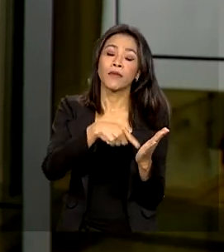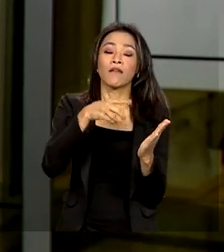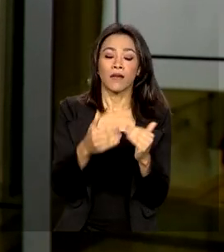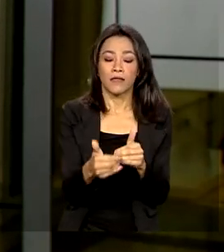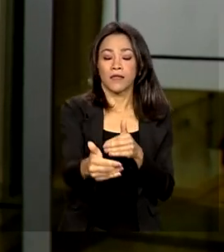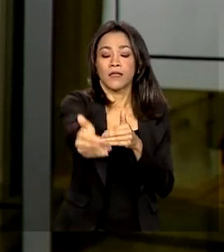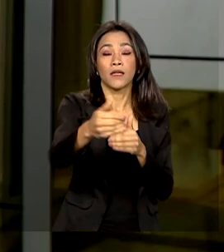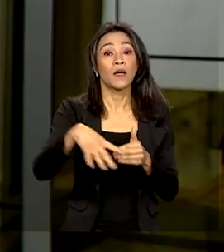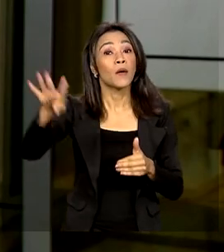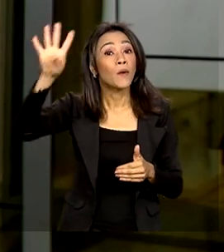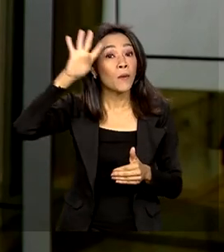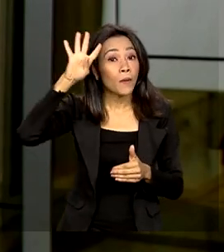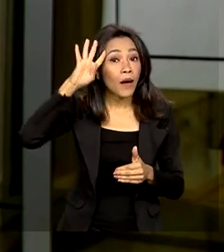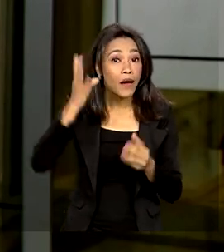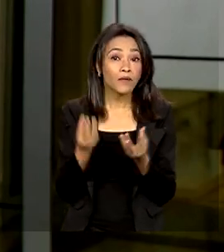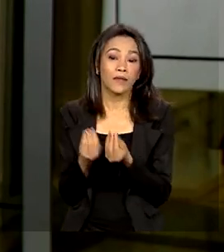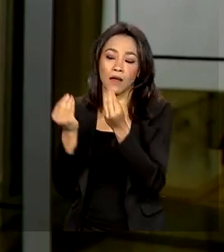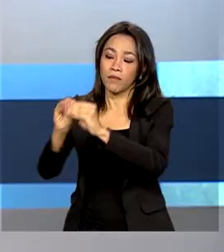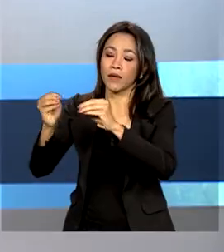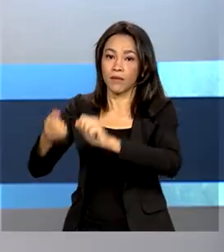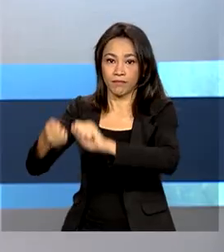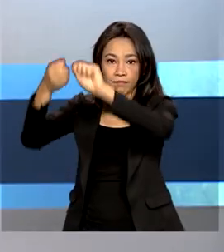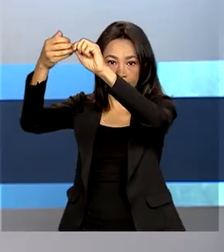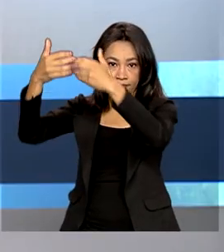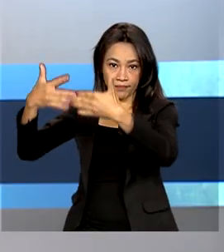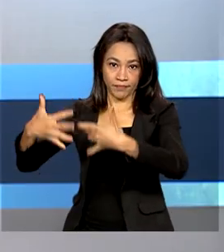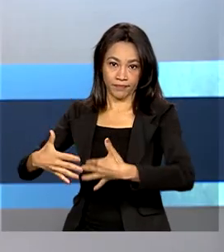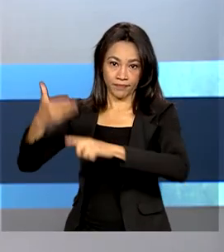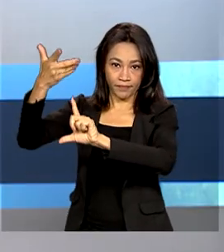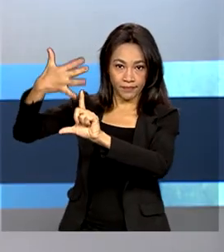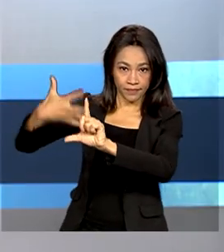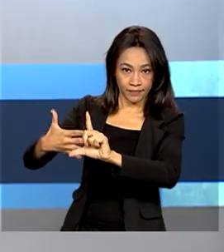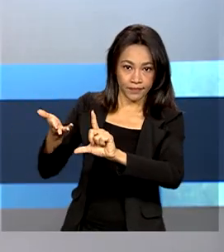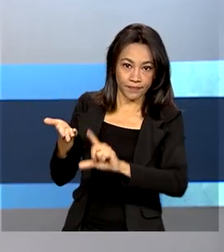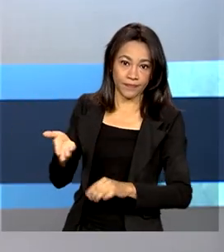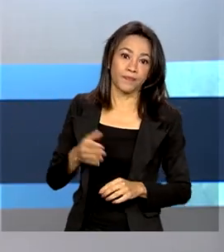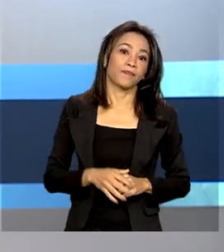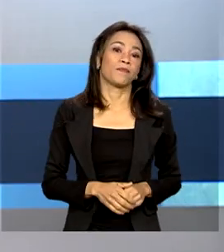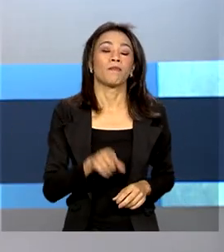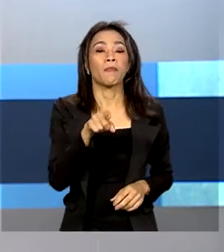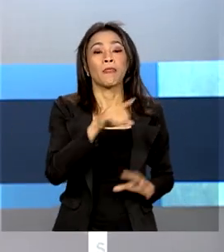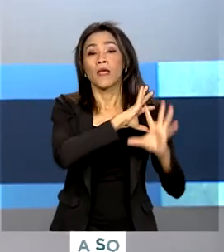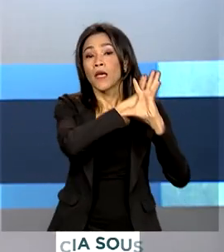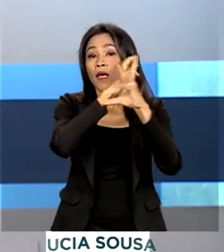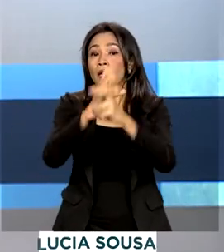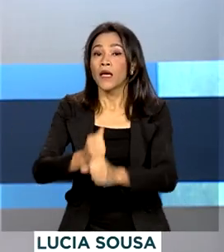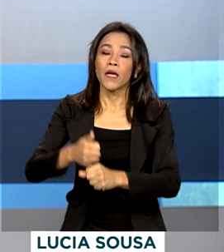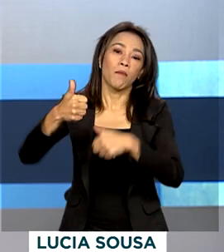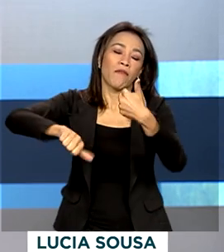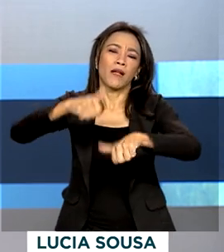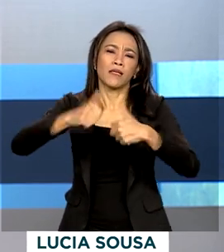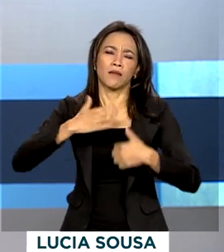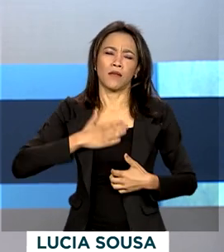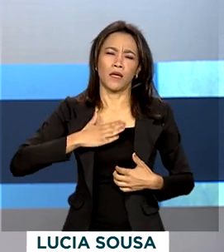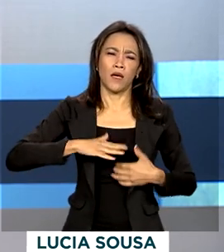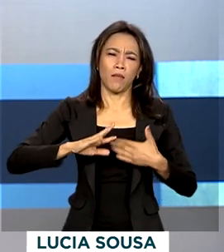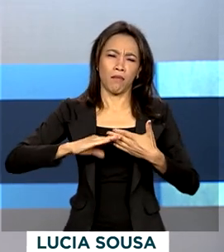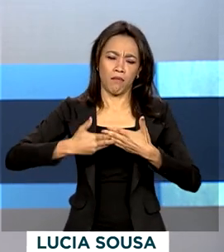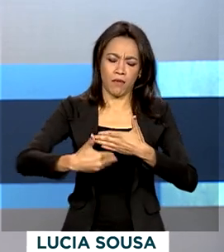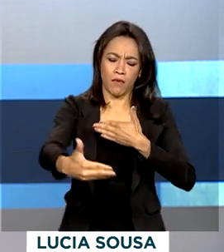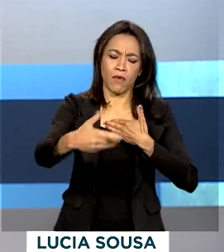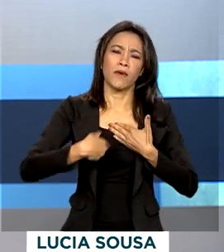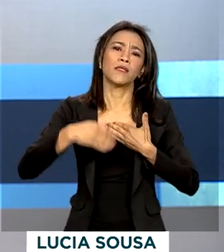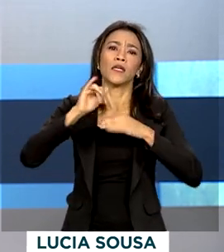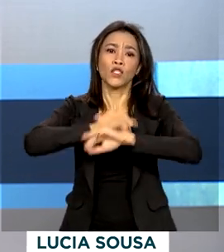quarta-feira no portal do Instituto. E o balanço preliminar da aplicação da prova será divulgado daqui a pouco em coletiva